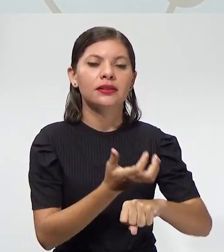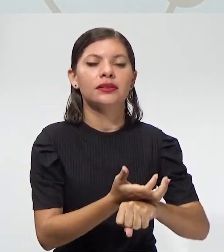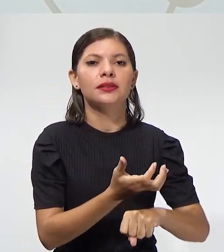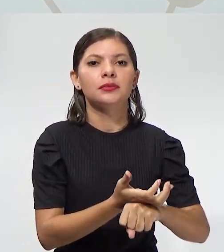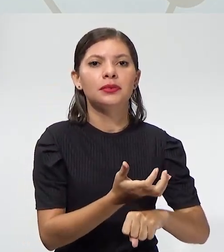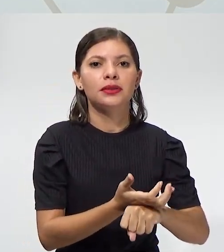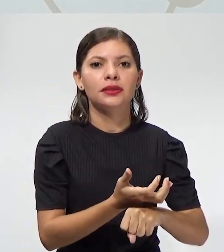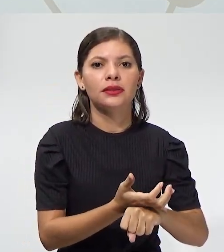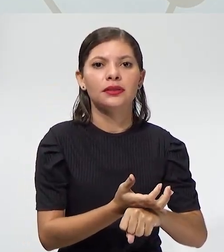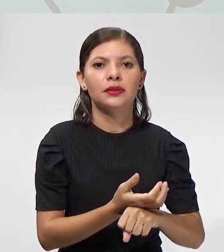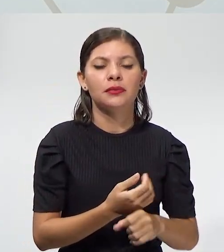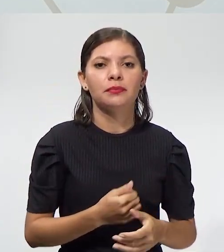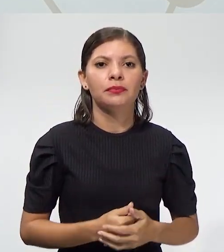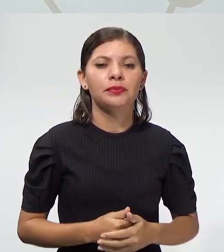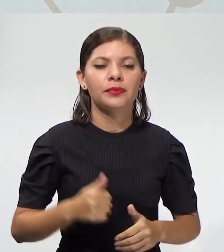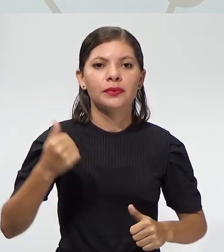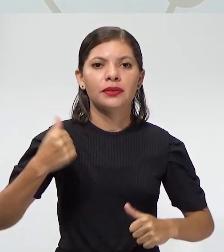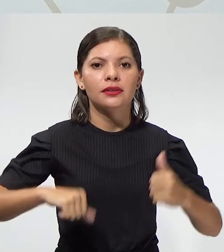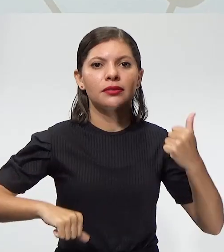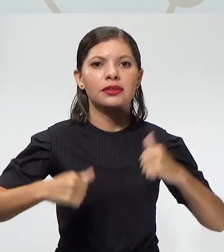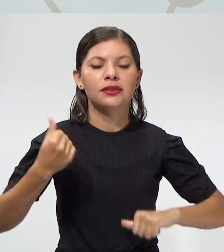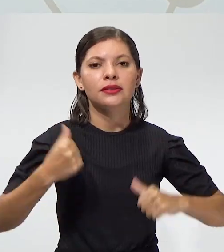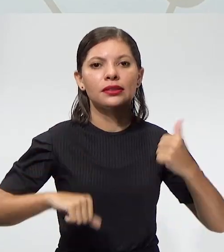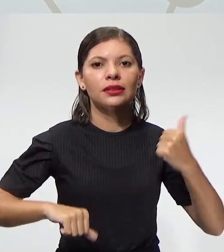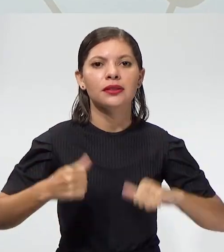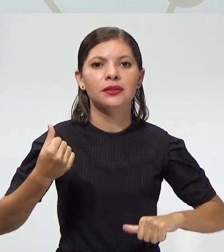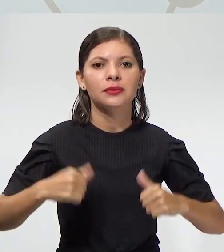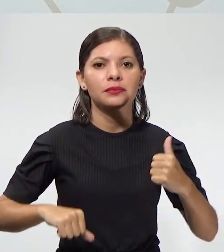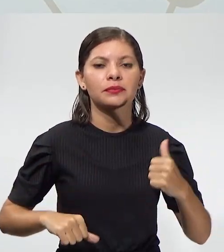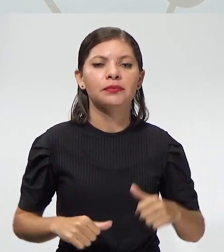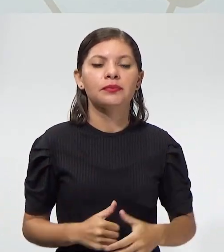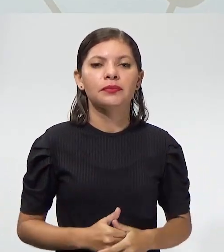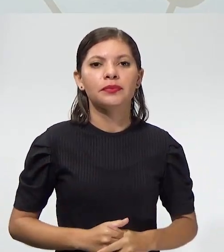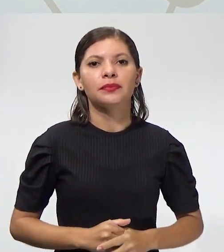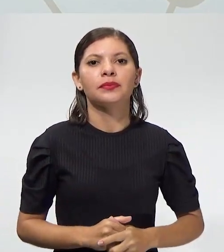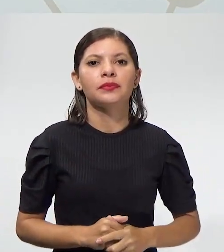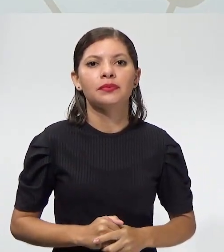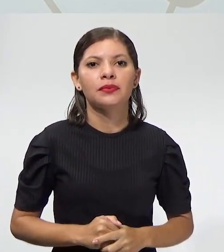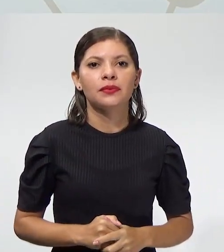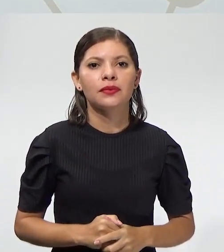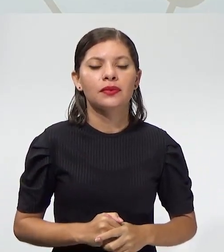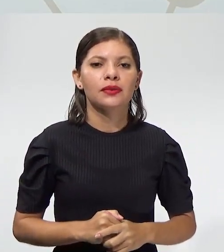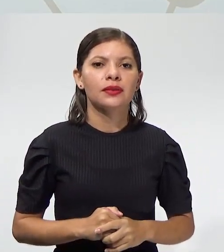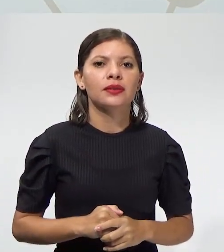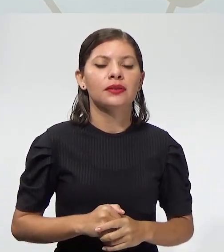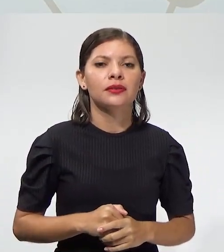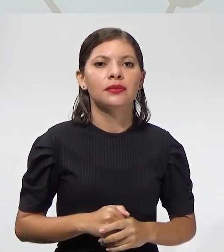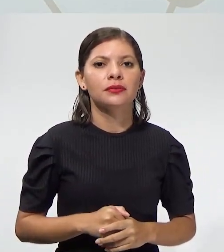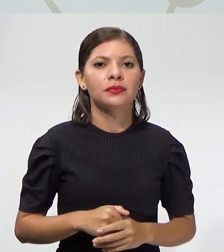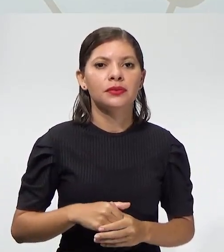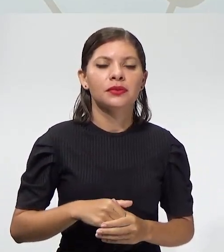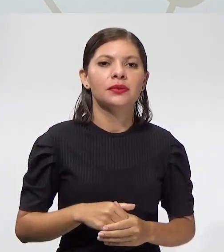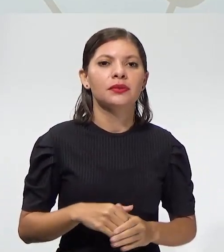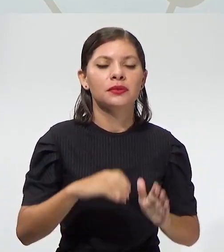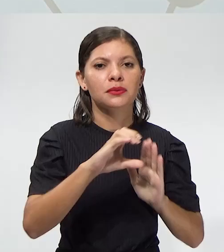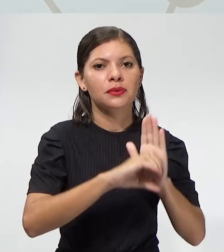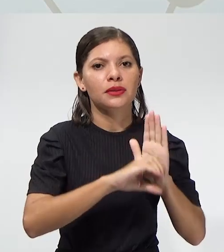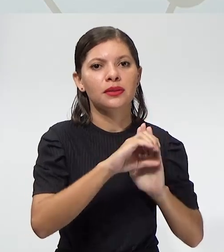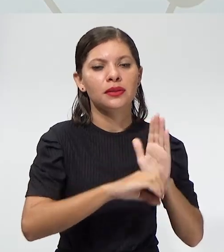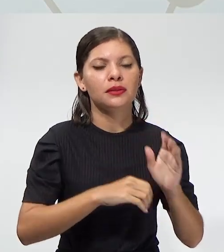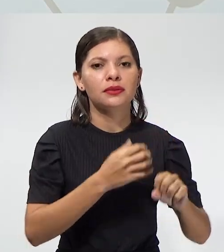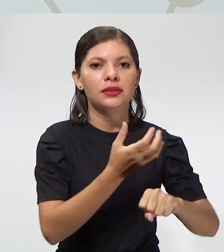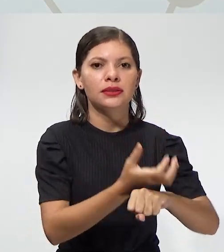para que a gente possa fazer avaliações. Aí tivemos que fazer essa separação em componentes, né, curriculares, nas